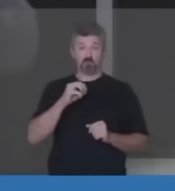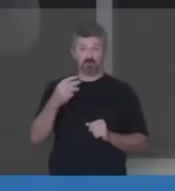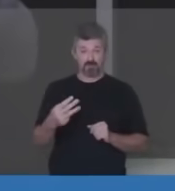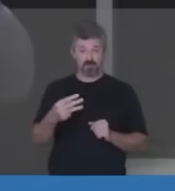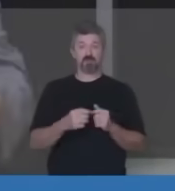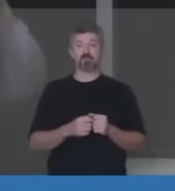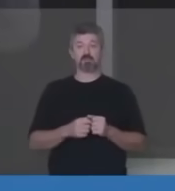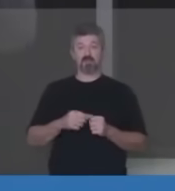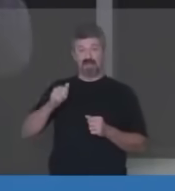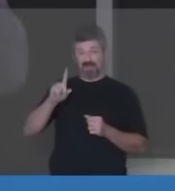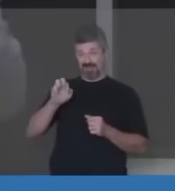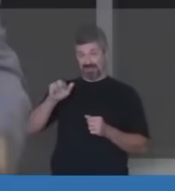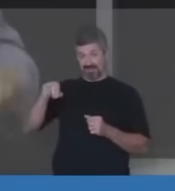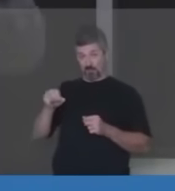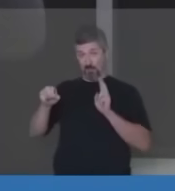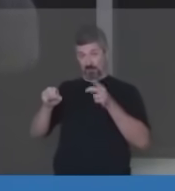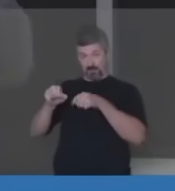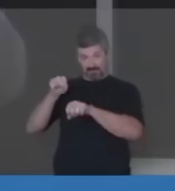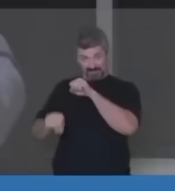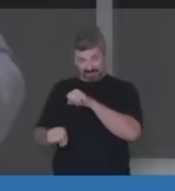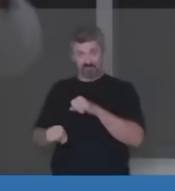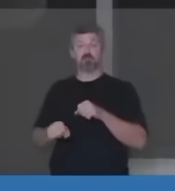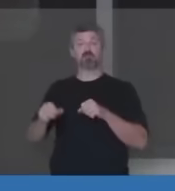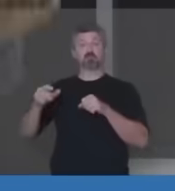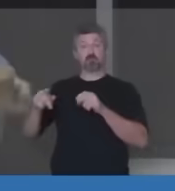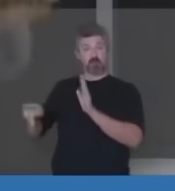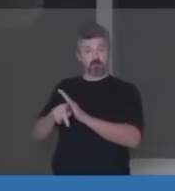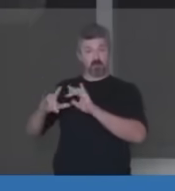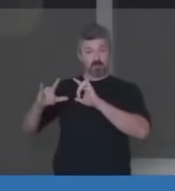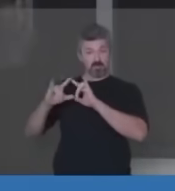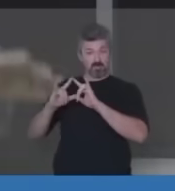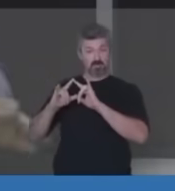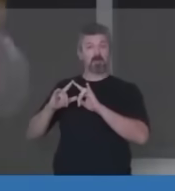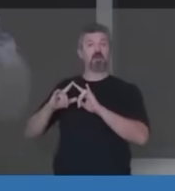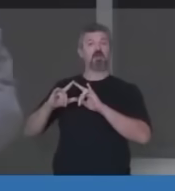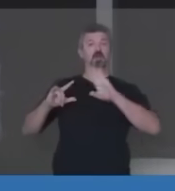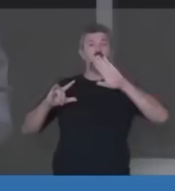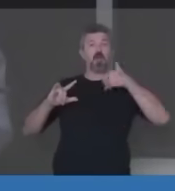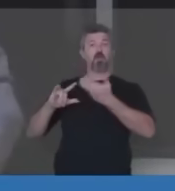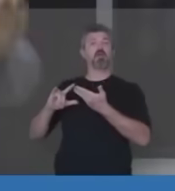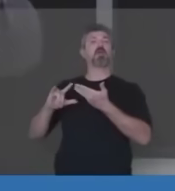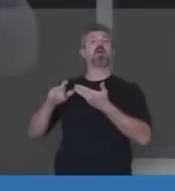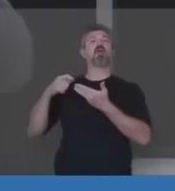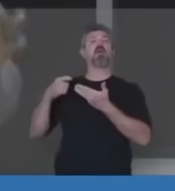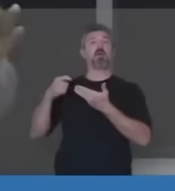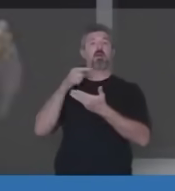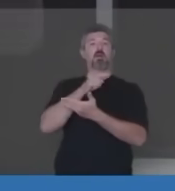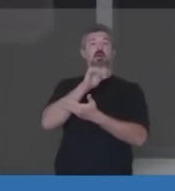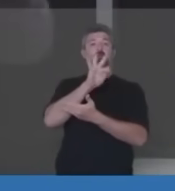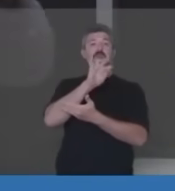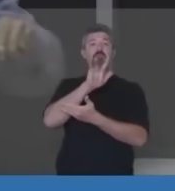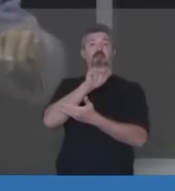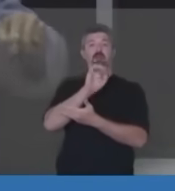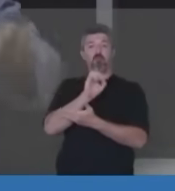Nóbrega, matador do escritório do crime relacionado com milícia, recebeu uma homenagem de Flávio Bolsonaro na Alerje.